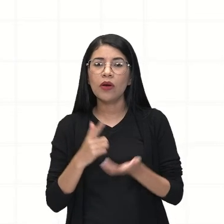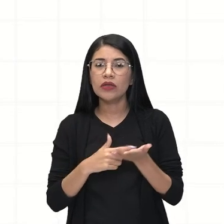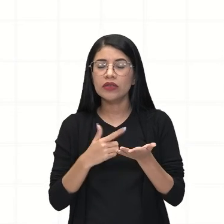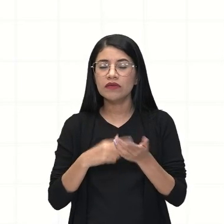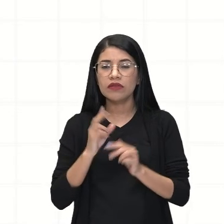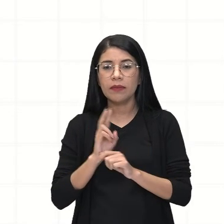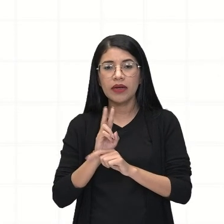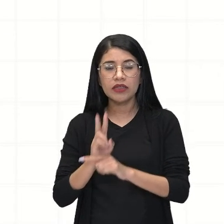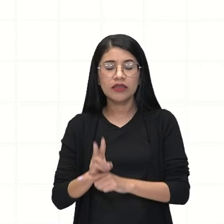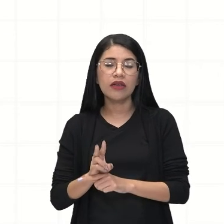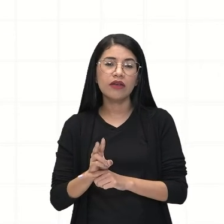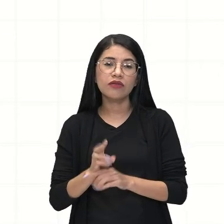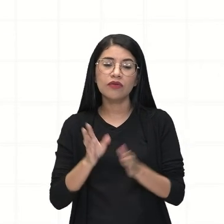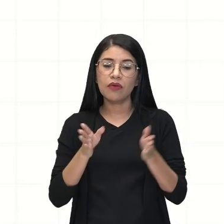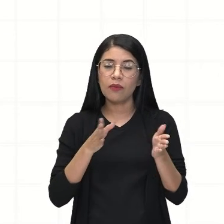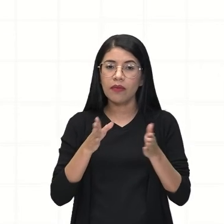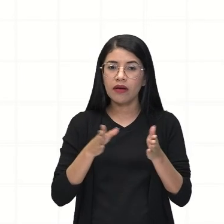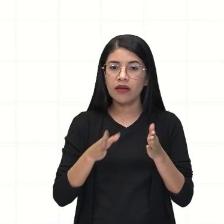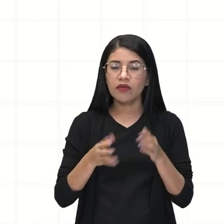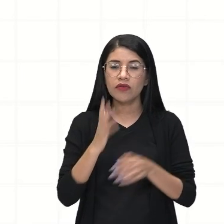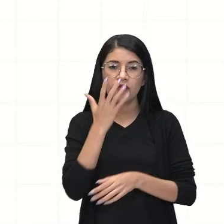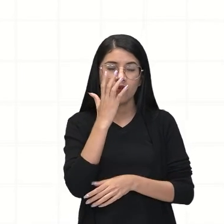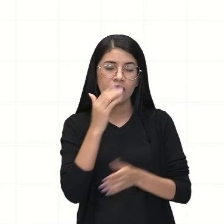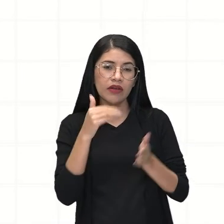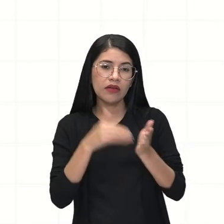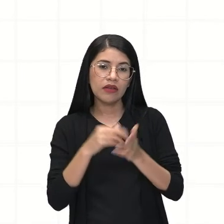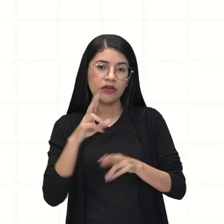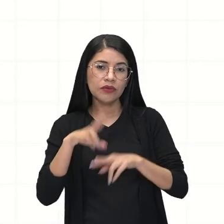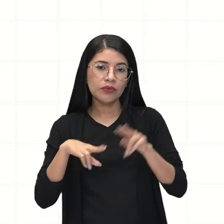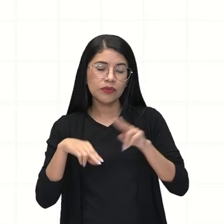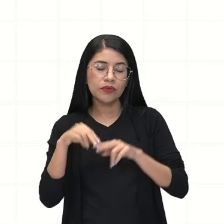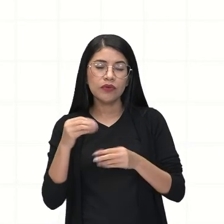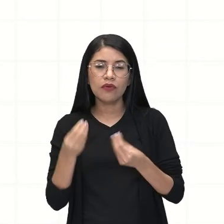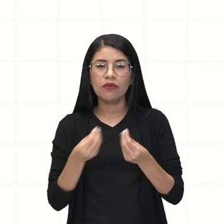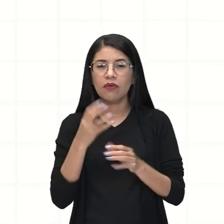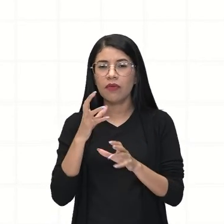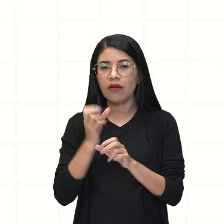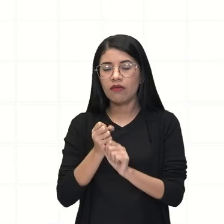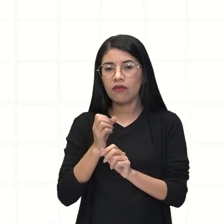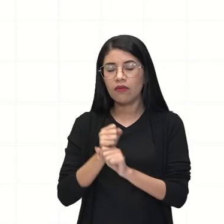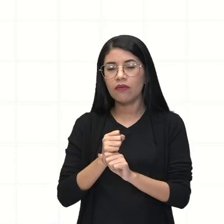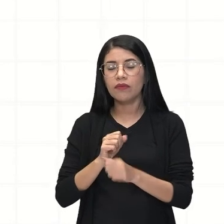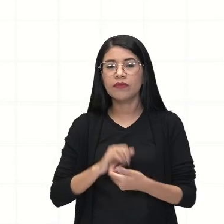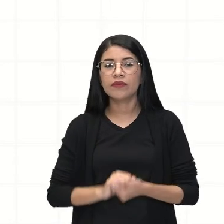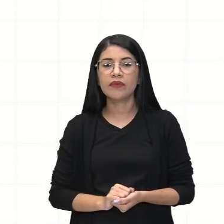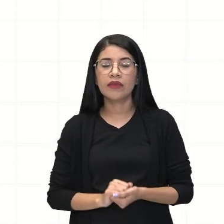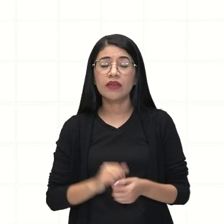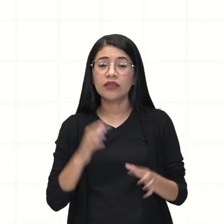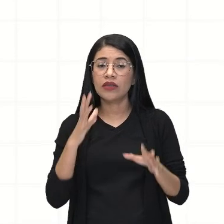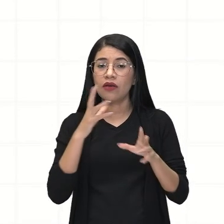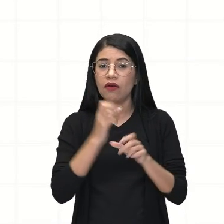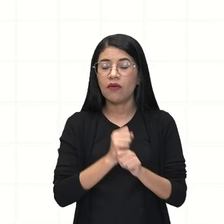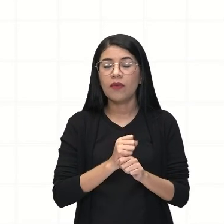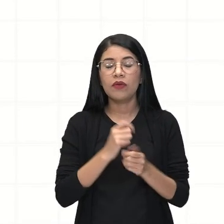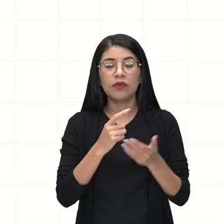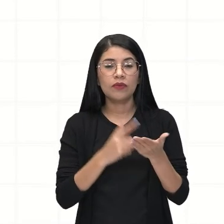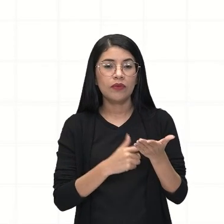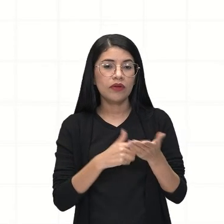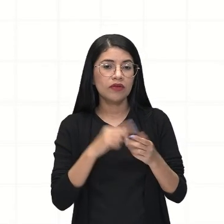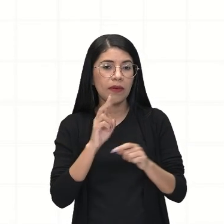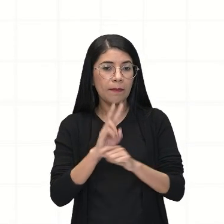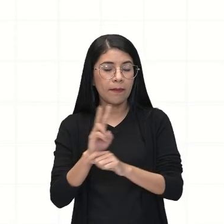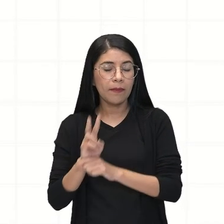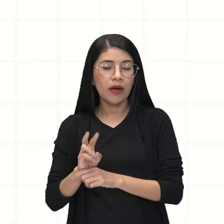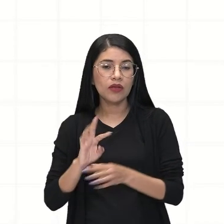pesquisado? Como é que a gente vai calcular a média? A gente vai somar todos os livros emprestados e dividir